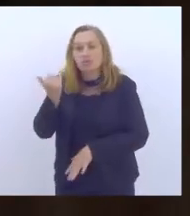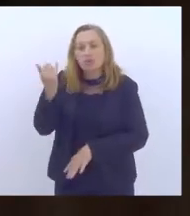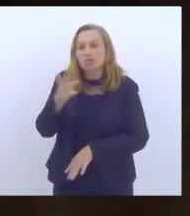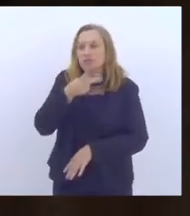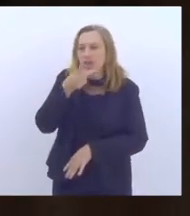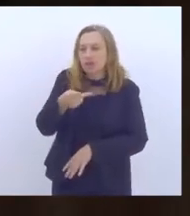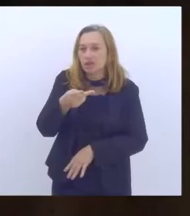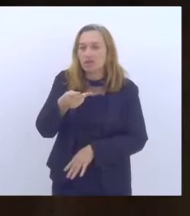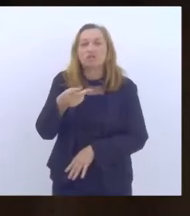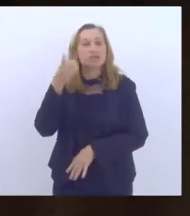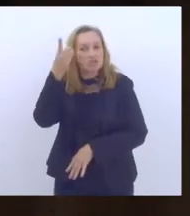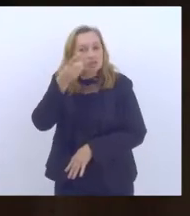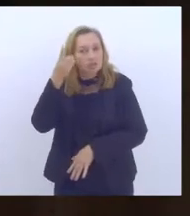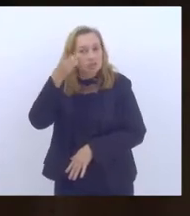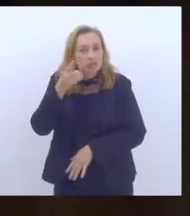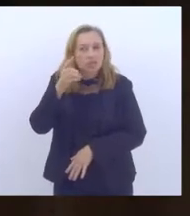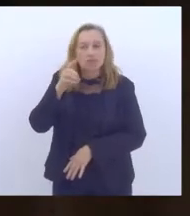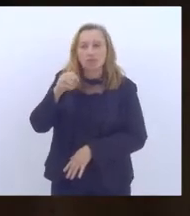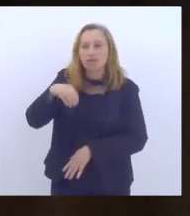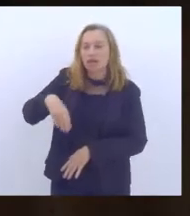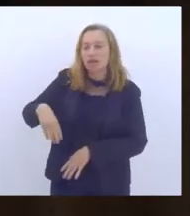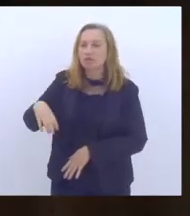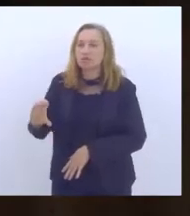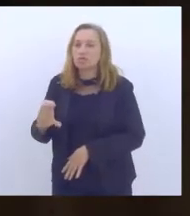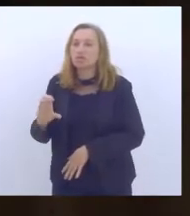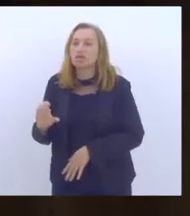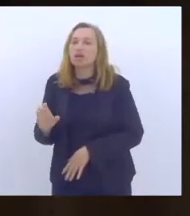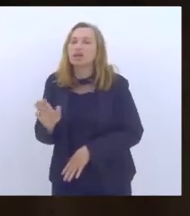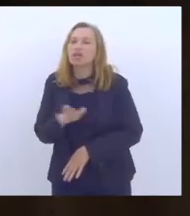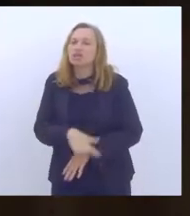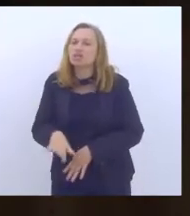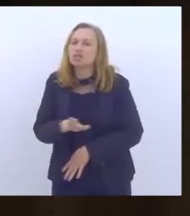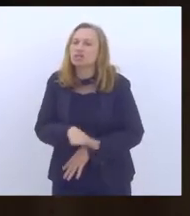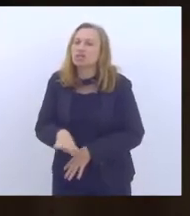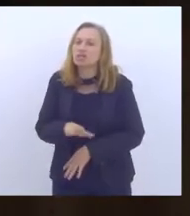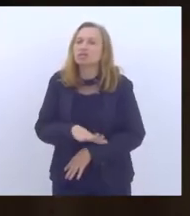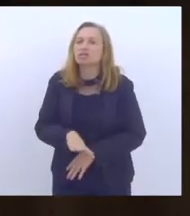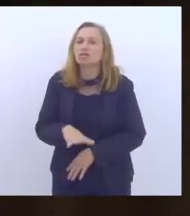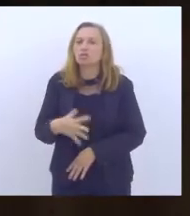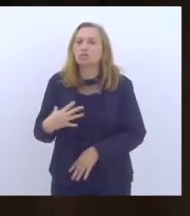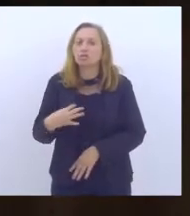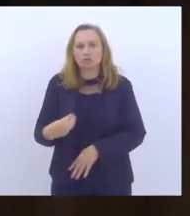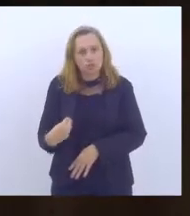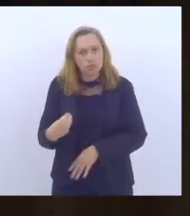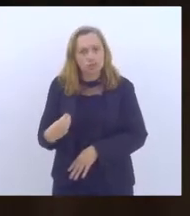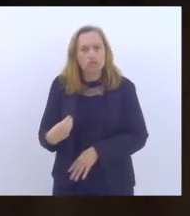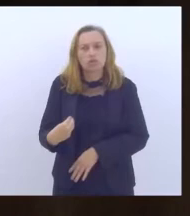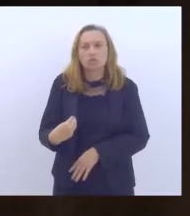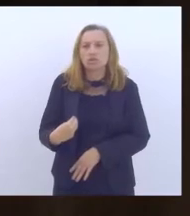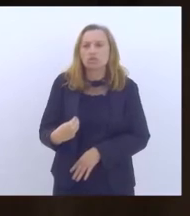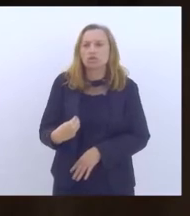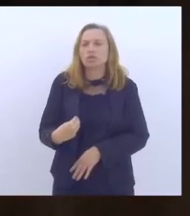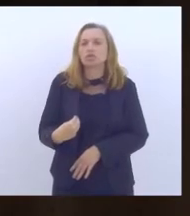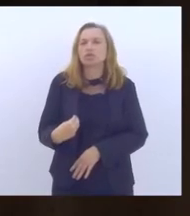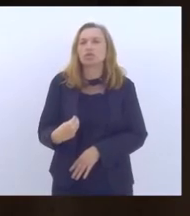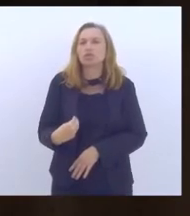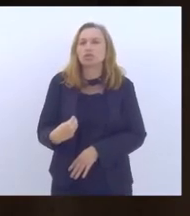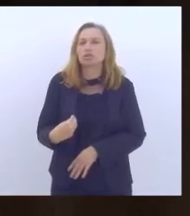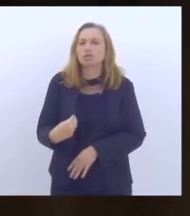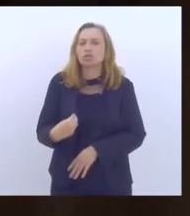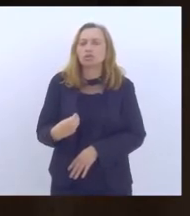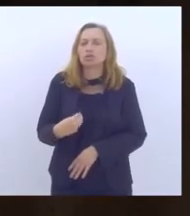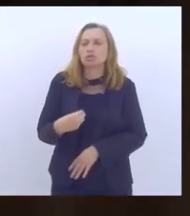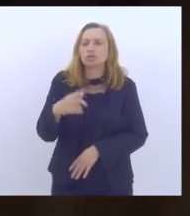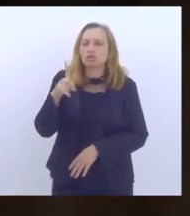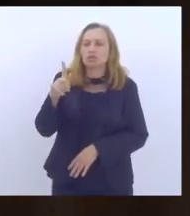dizer deputado Carlos minc as crianças né os filhos é da Giovana